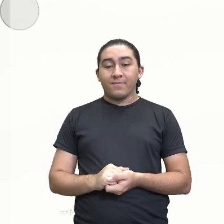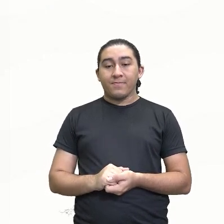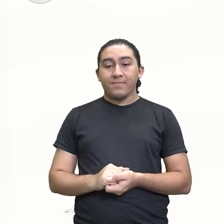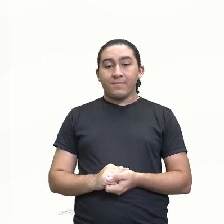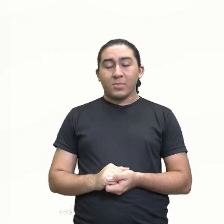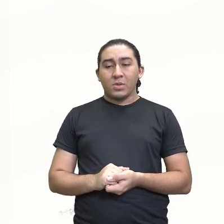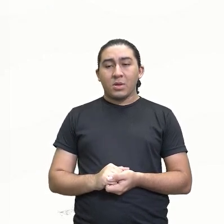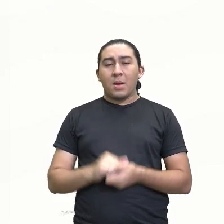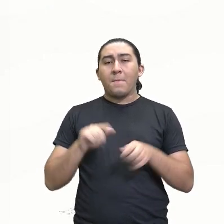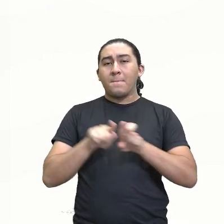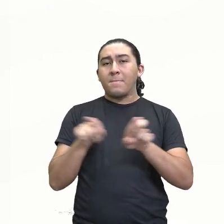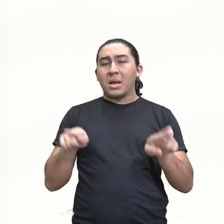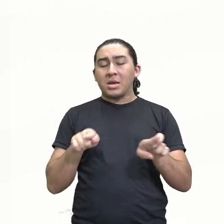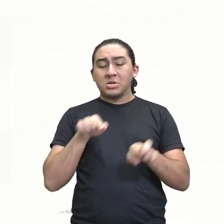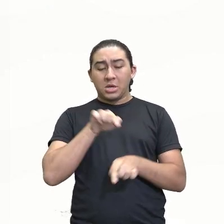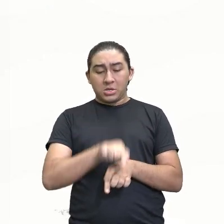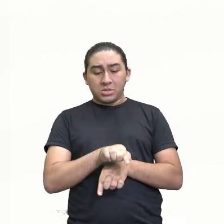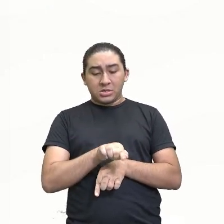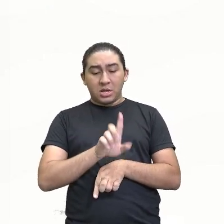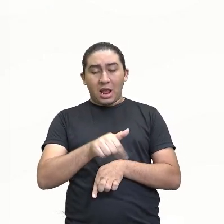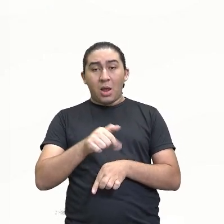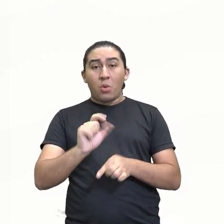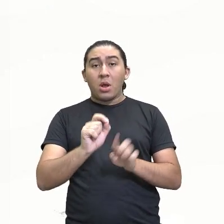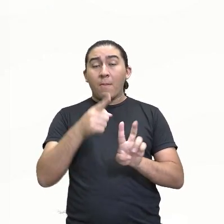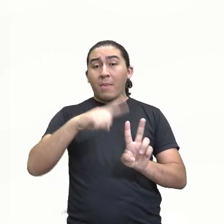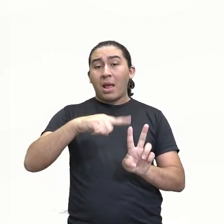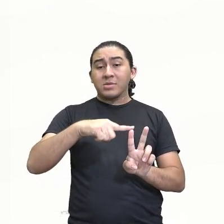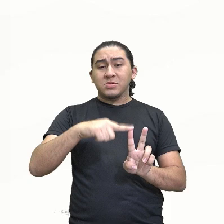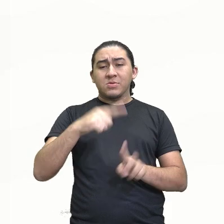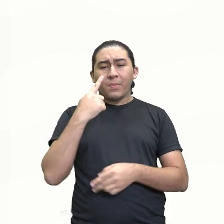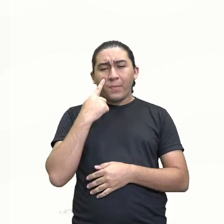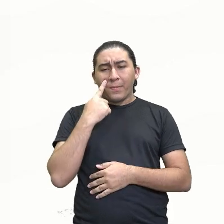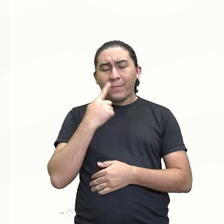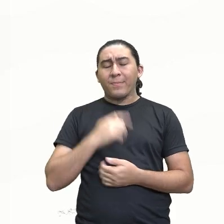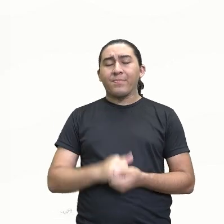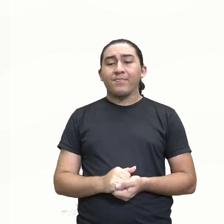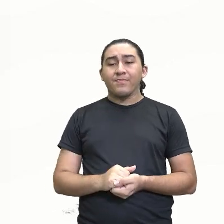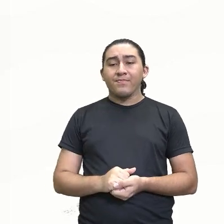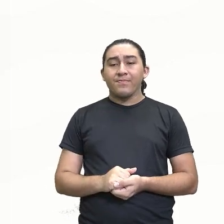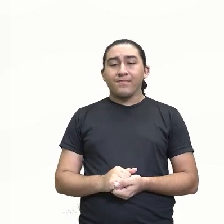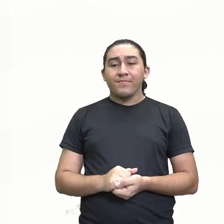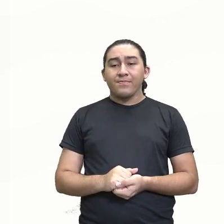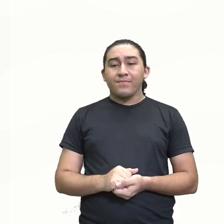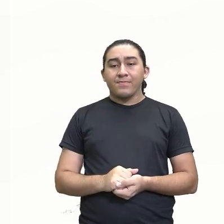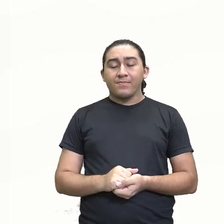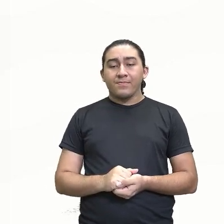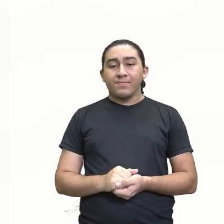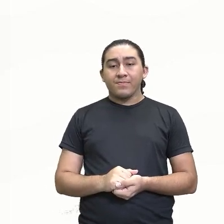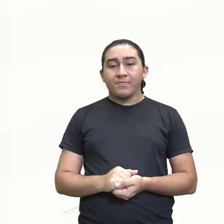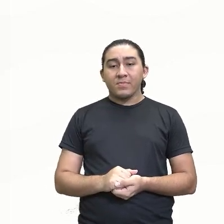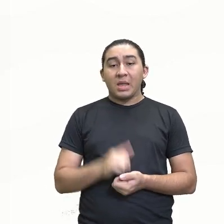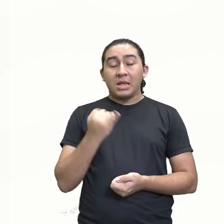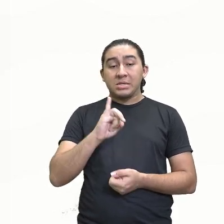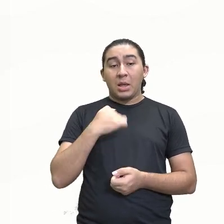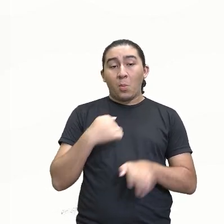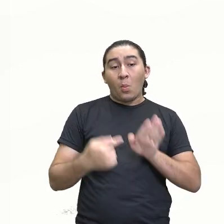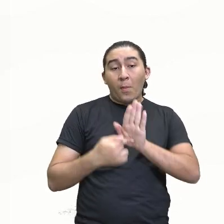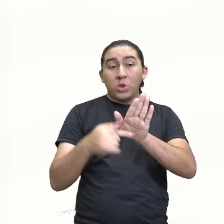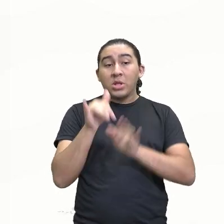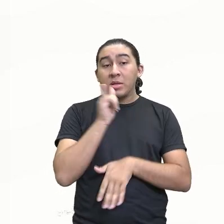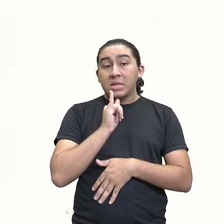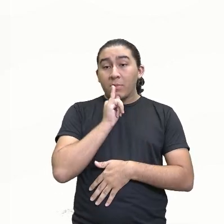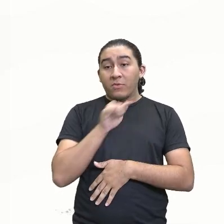raiz, professora, como que a gente resolve? Olha lá, vamos fazer aqui juntos. Se eu trouxer esse exemplo